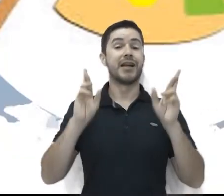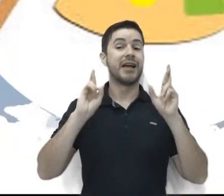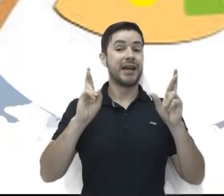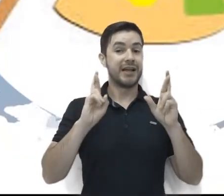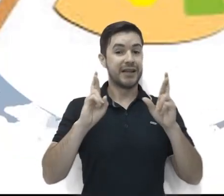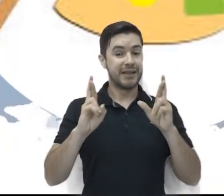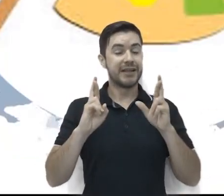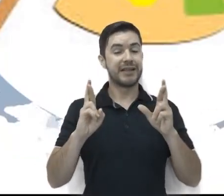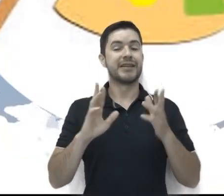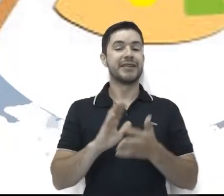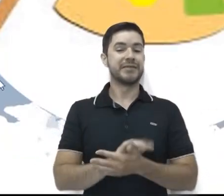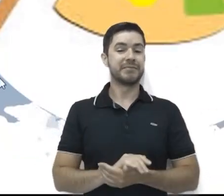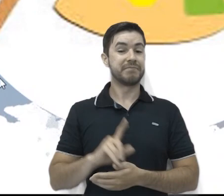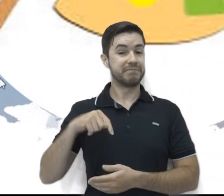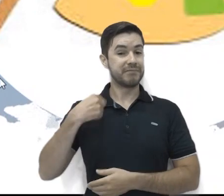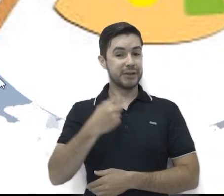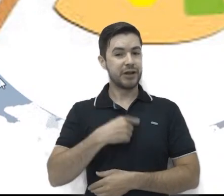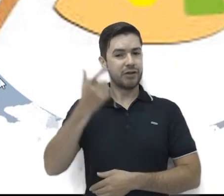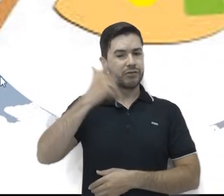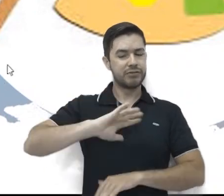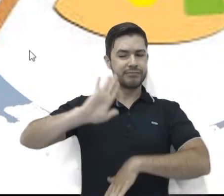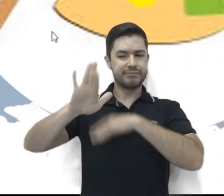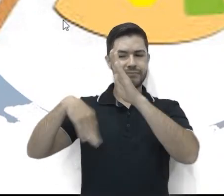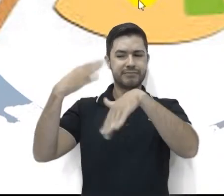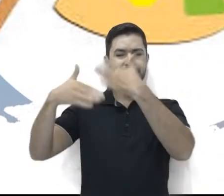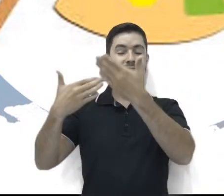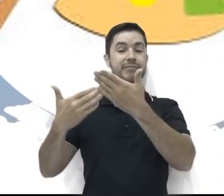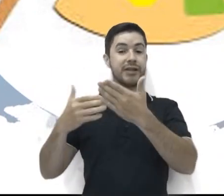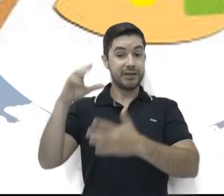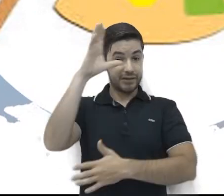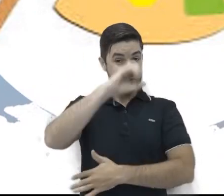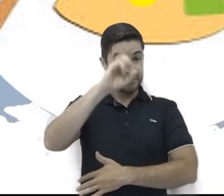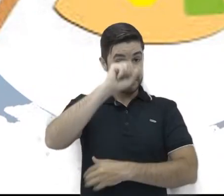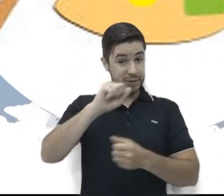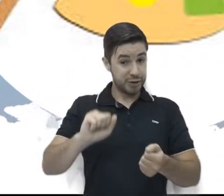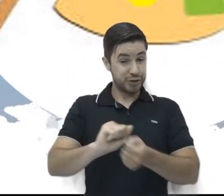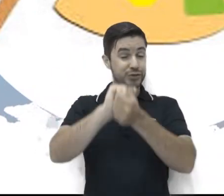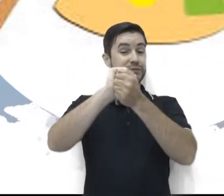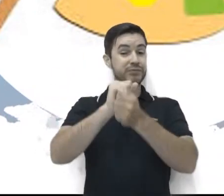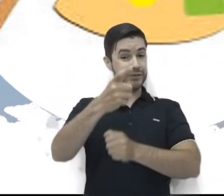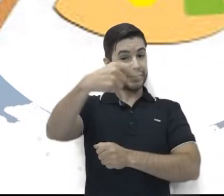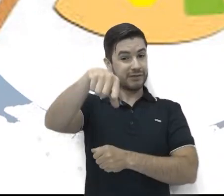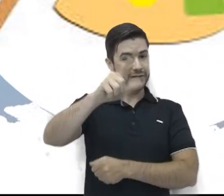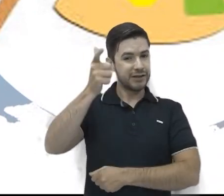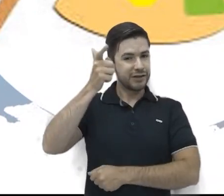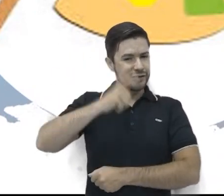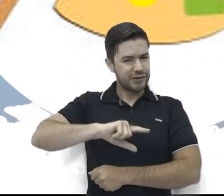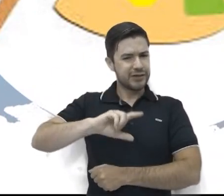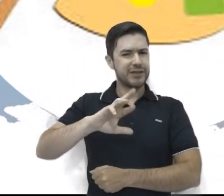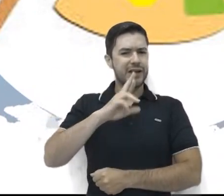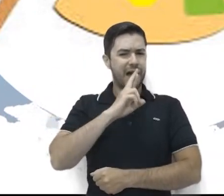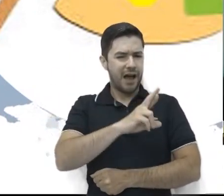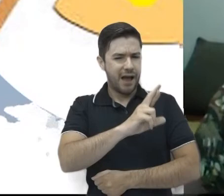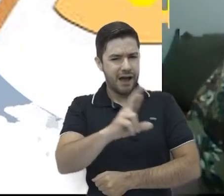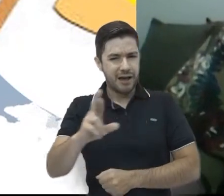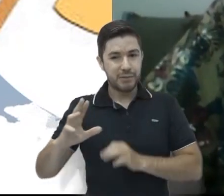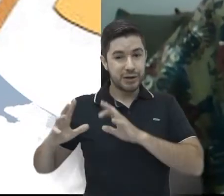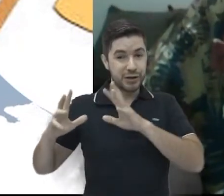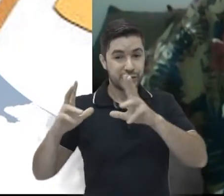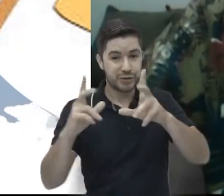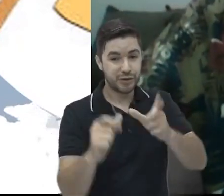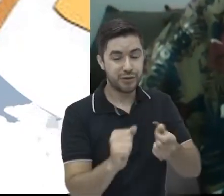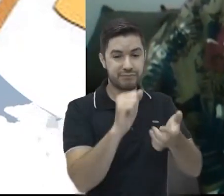que nós desenvolvamos um ótimo trabalho, certo? Que vocês consigam resolver bem